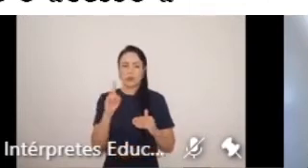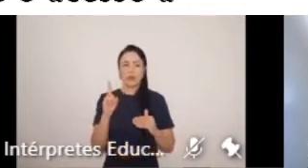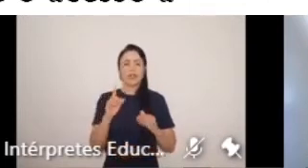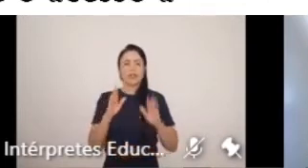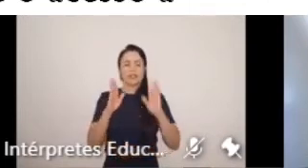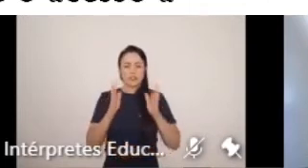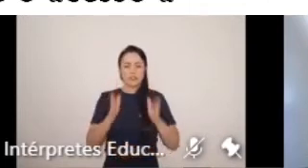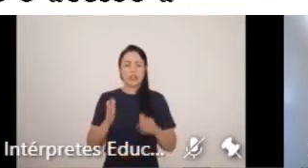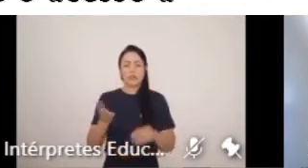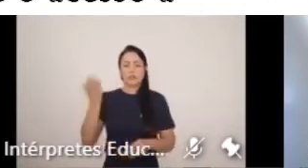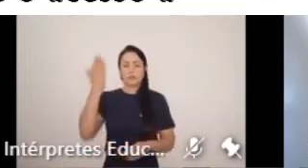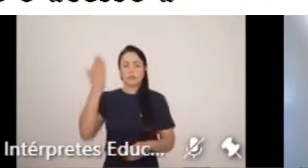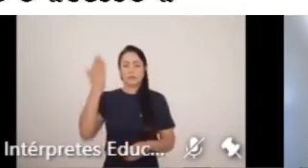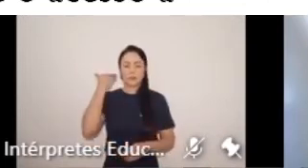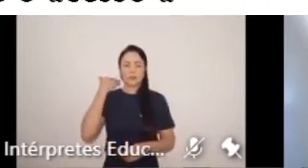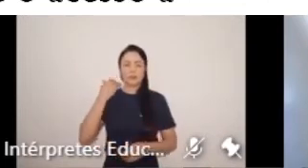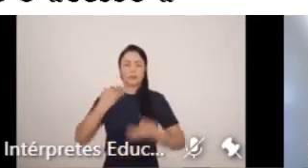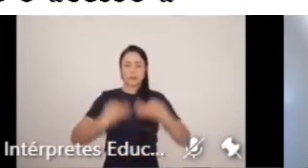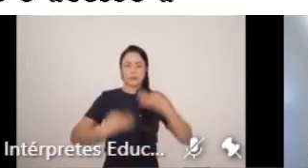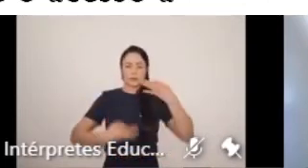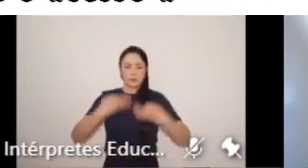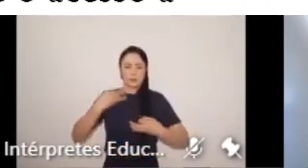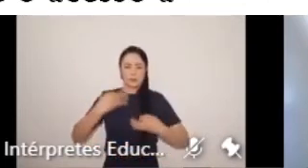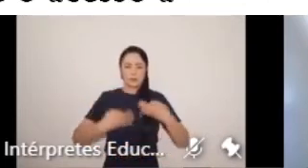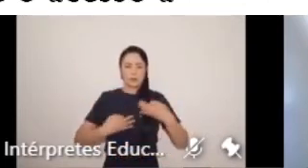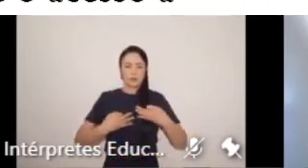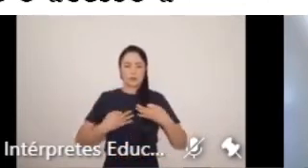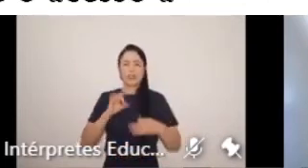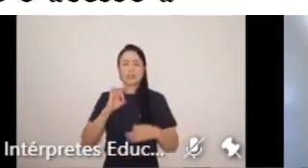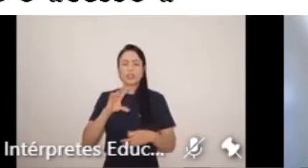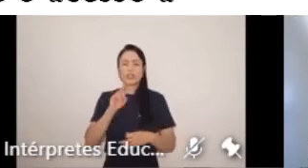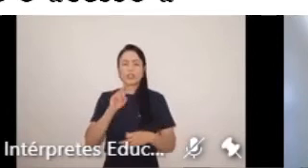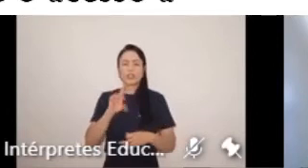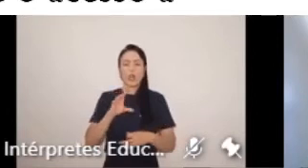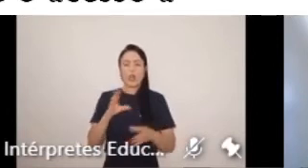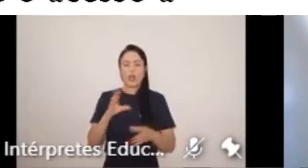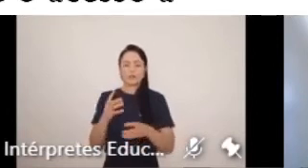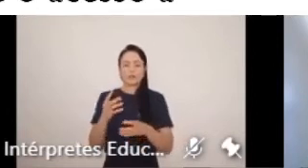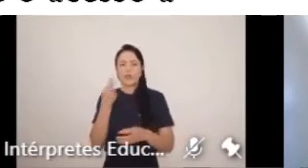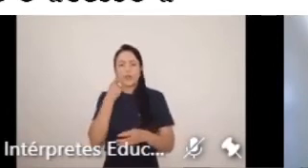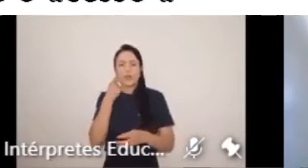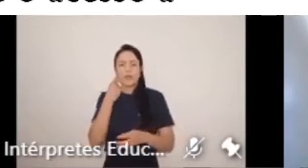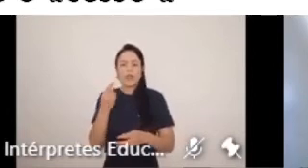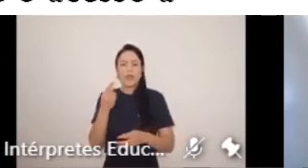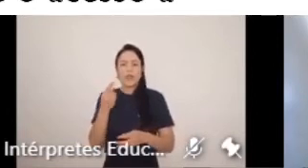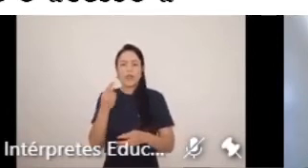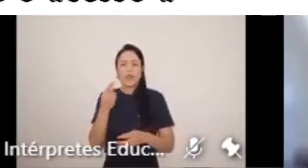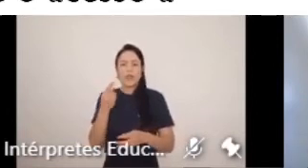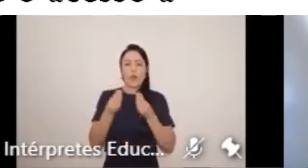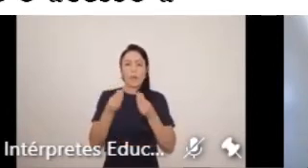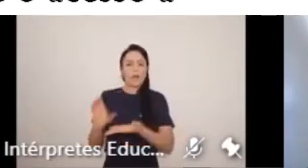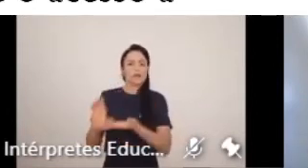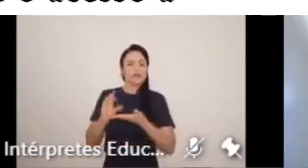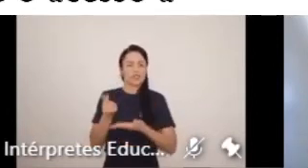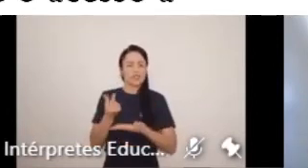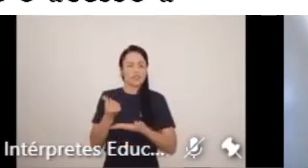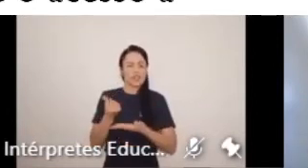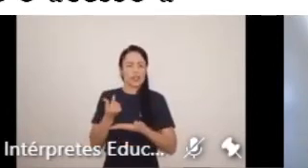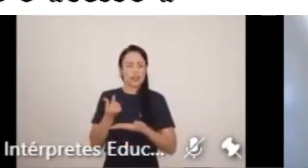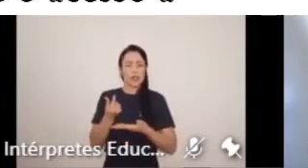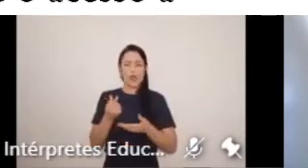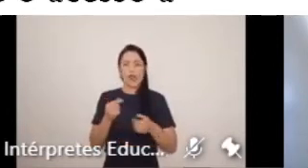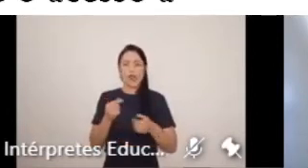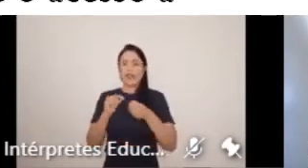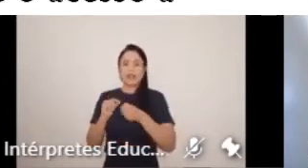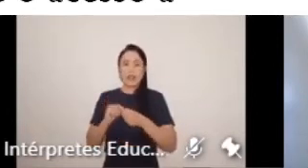no passado um momento de judicialização apenas com uma receita ou uma judicialização muito precária com relação à formação das provas